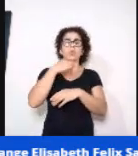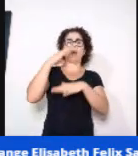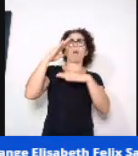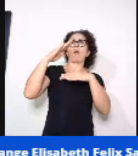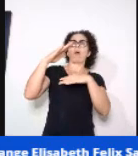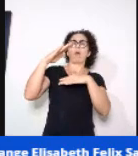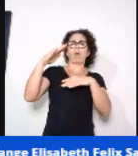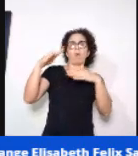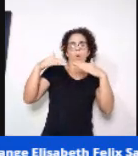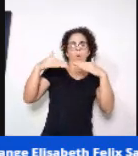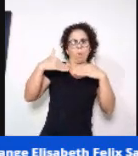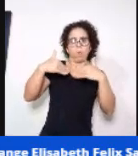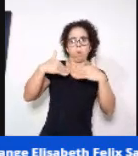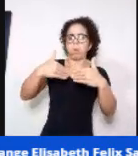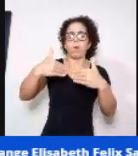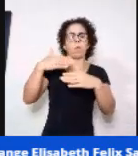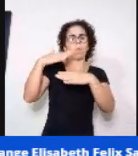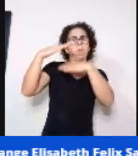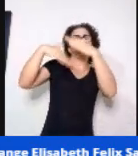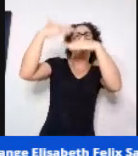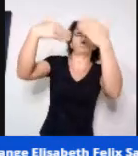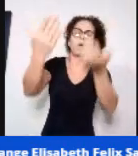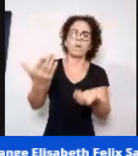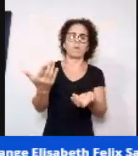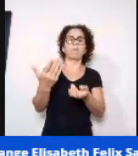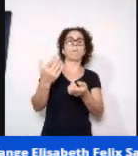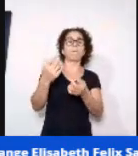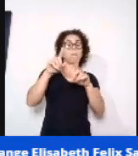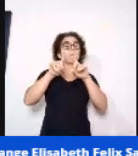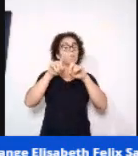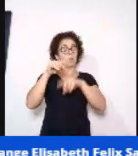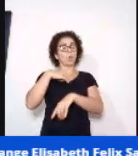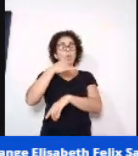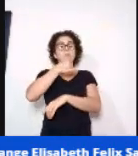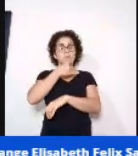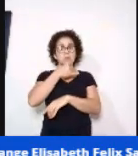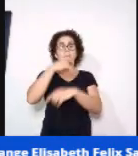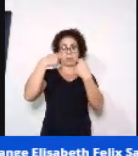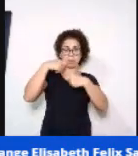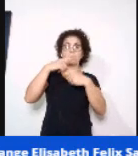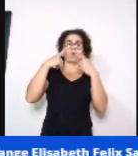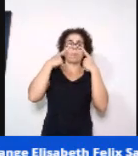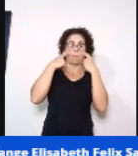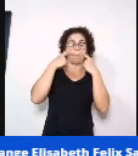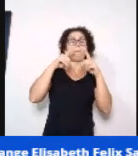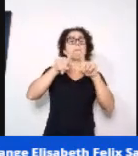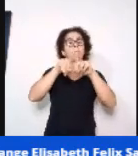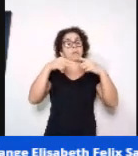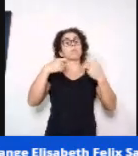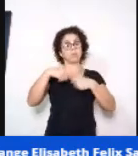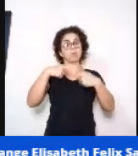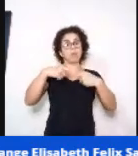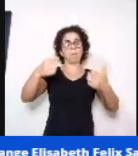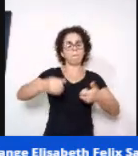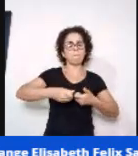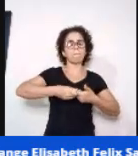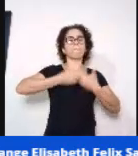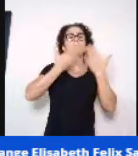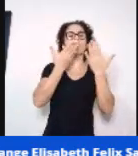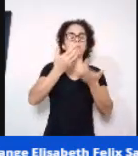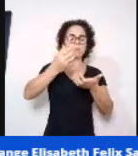me recompor. Eu estava triste, eu tinha que chorar, mas eu precisava expor isso, né? E deu tudo muito certo,